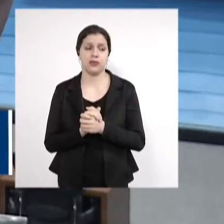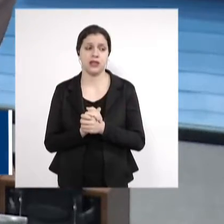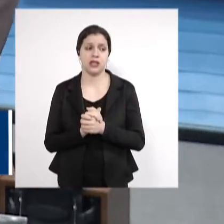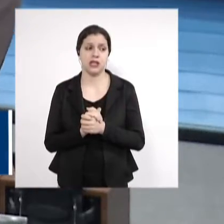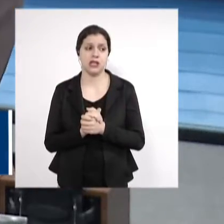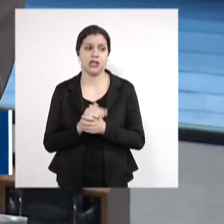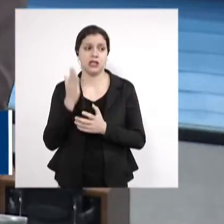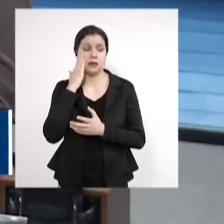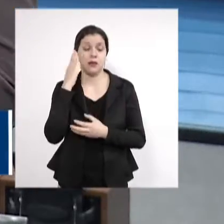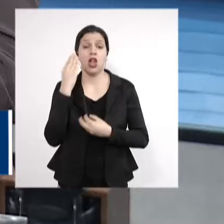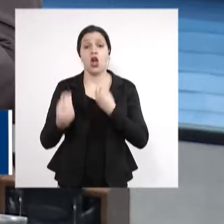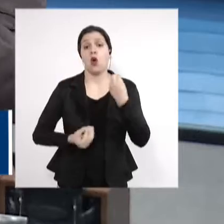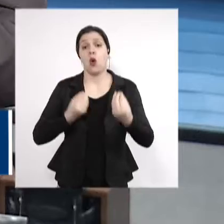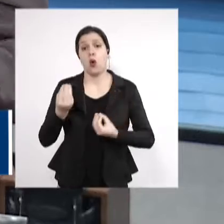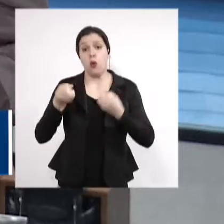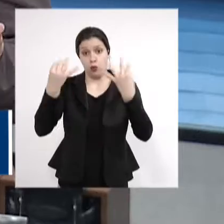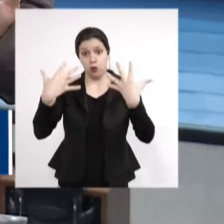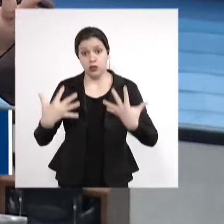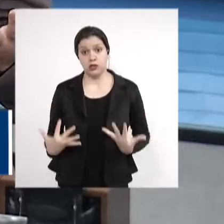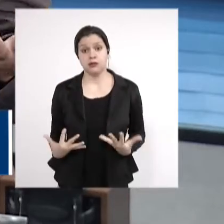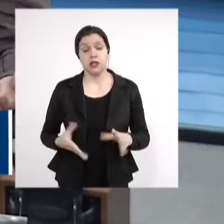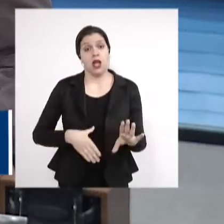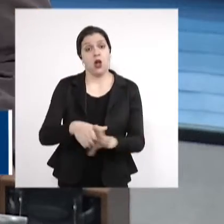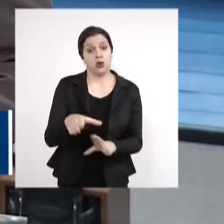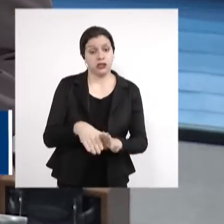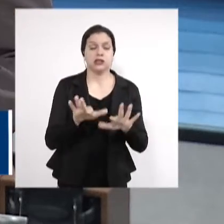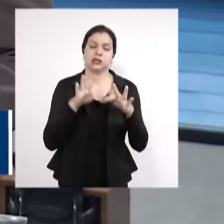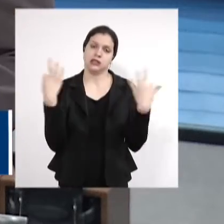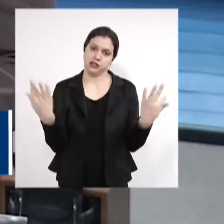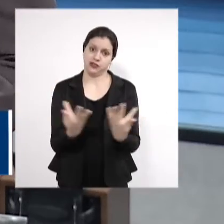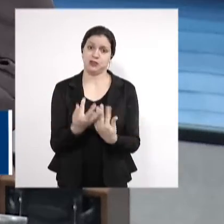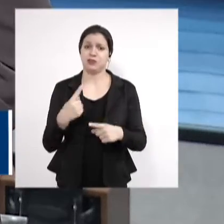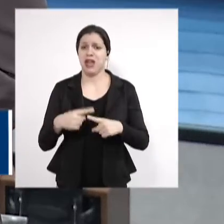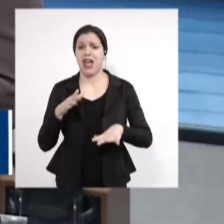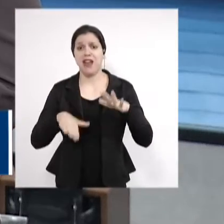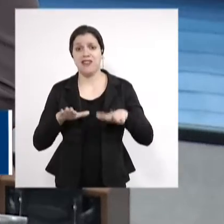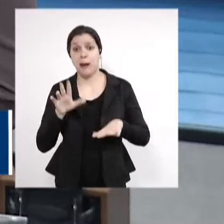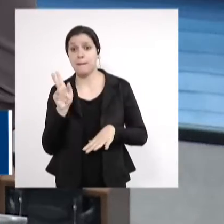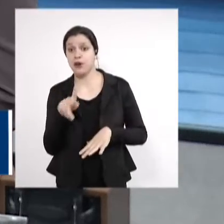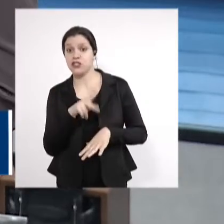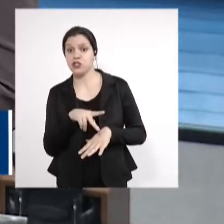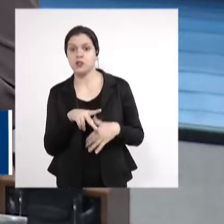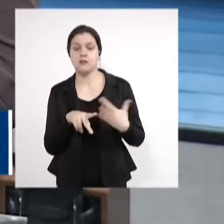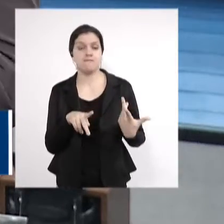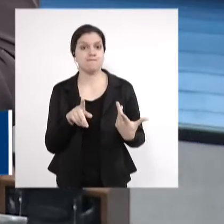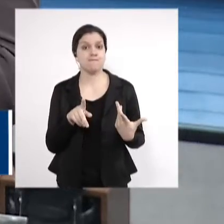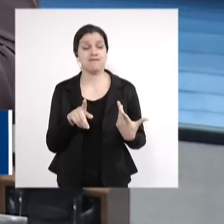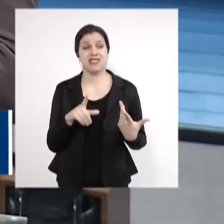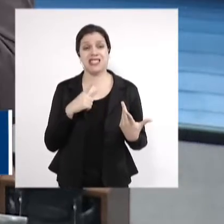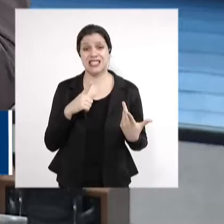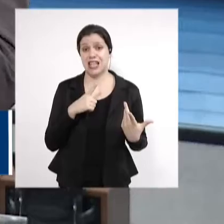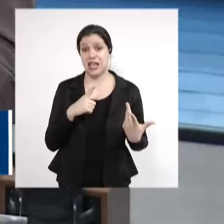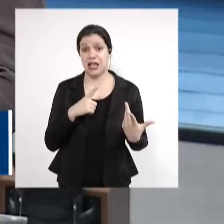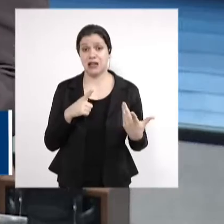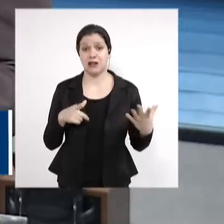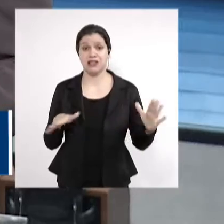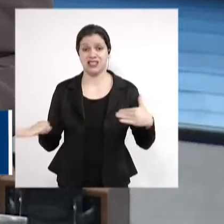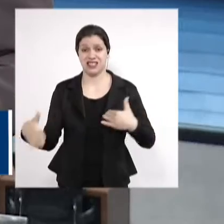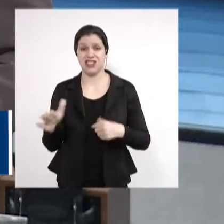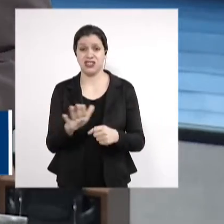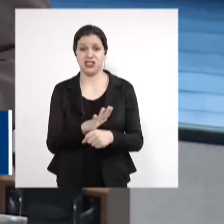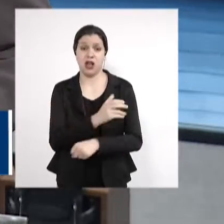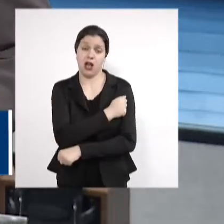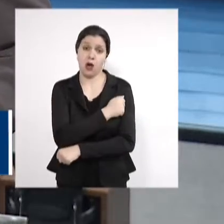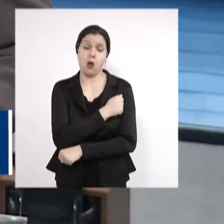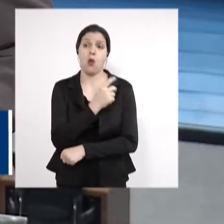ter como encaminhar, ter essa ferramenta para poder encaminhar, porque acho que muitas vezes os professores, infelizmente, lidam com muitas situações